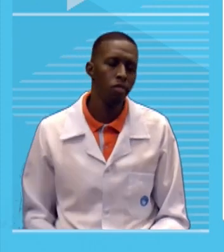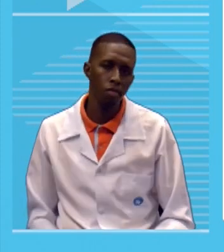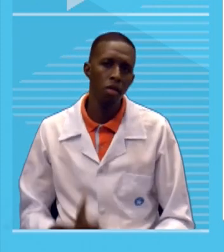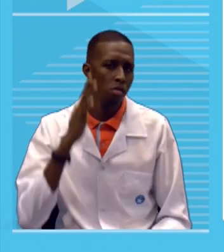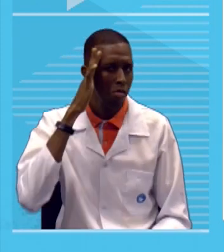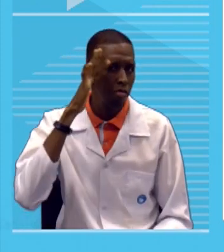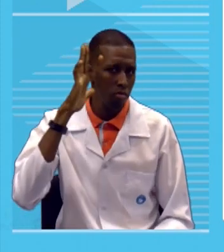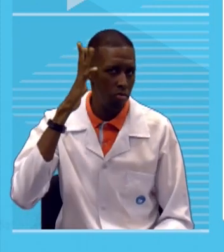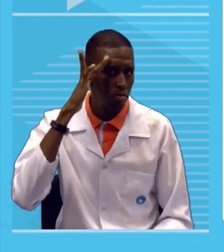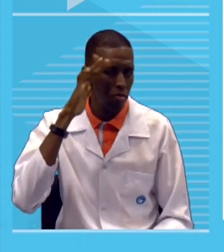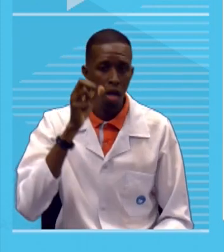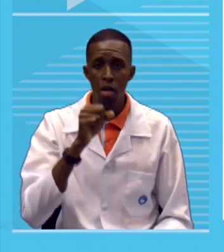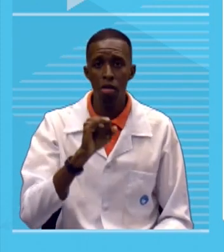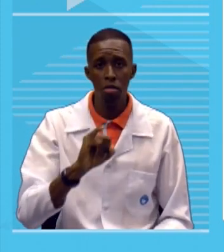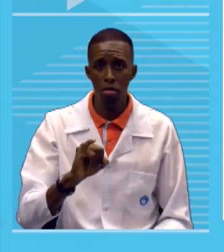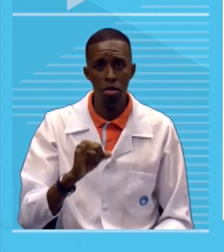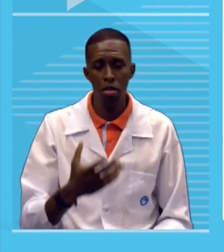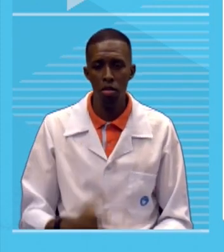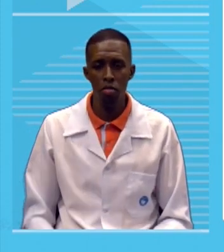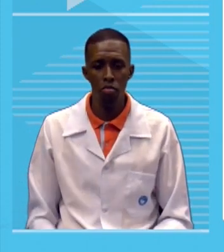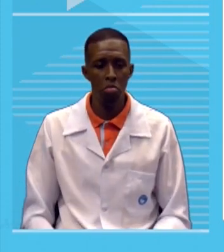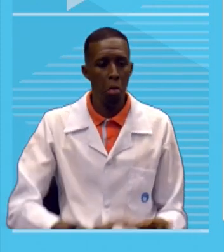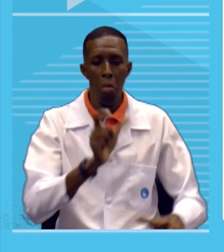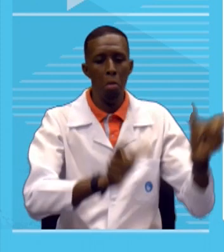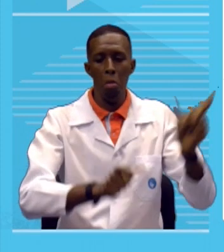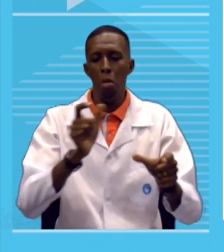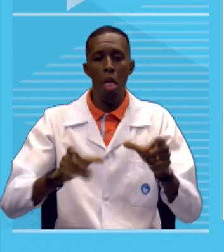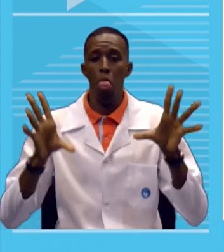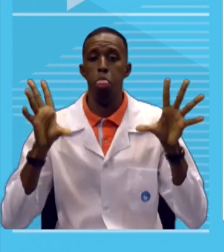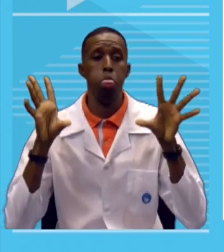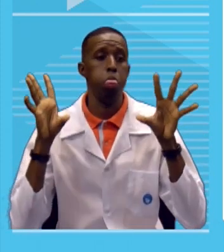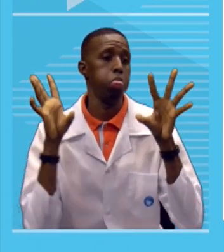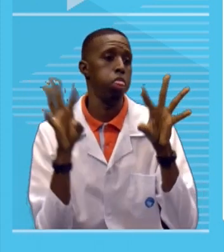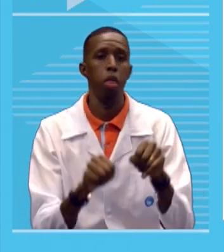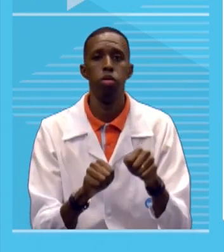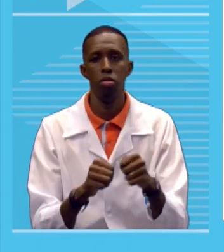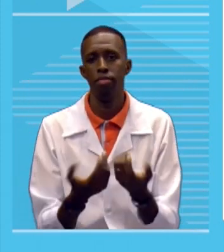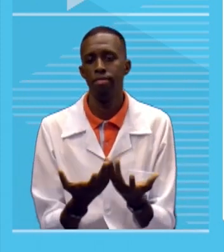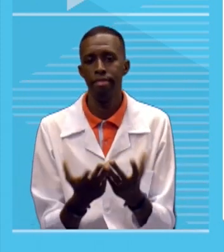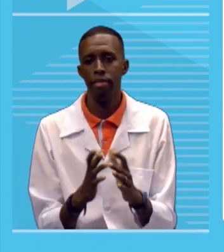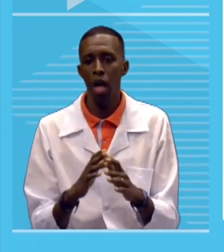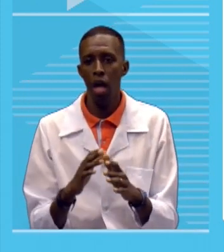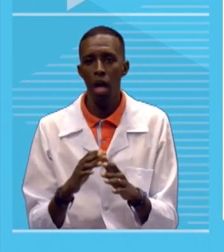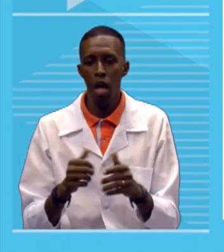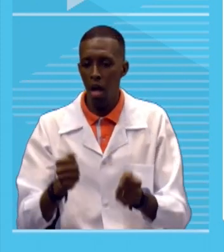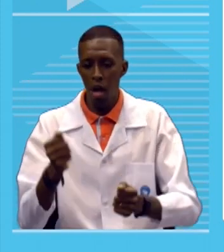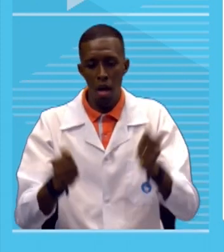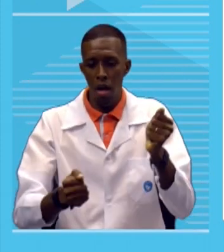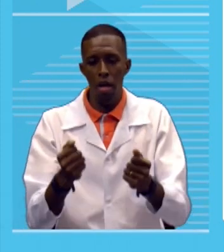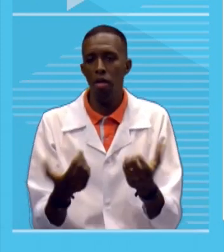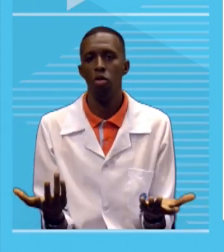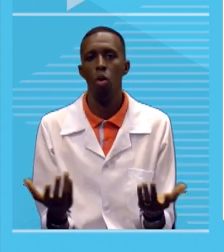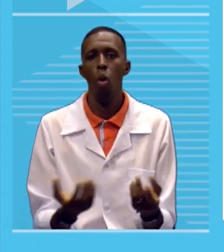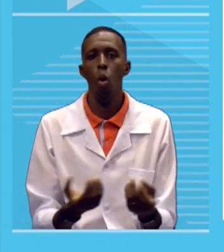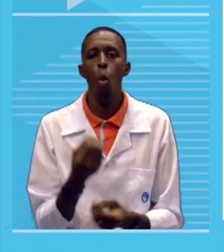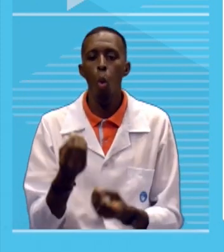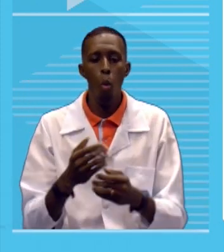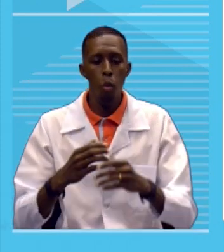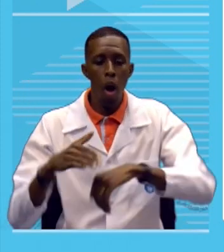pessoas precisam se organizar de acordo com ele, né? Outro ponto aqui,